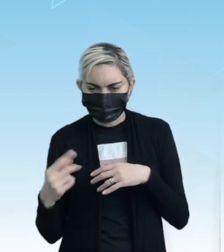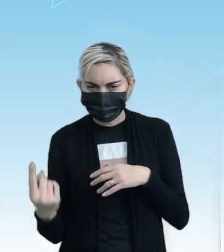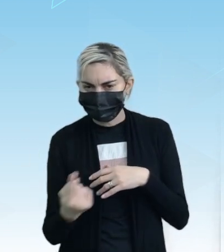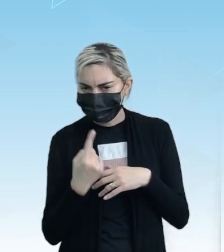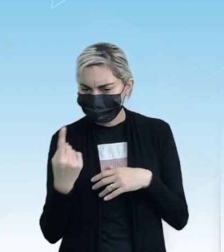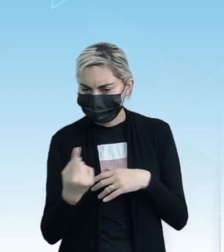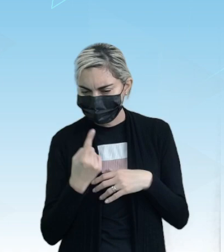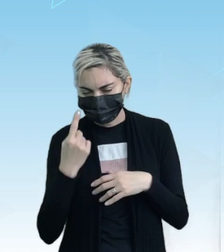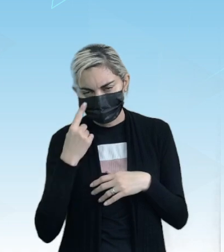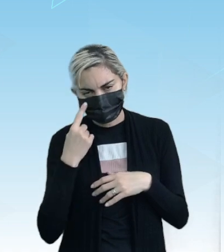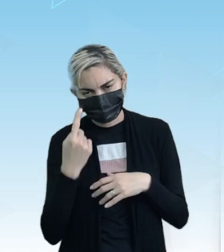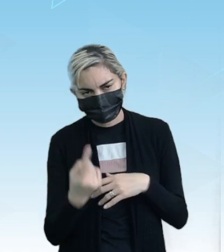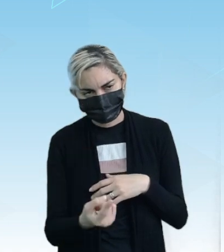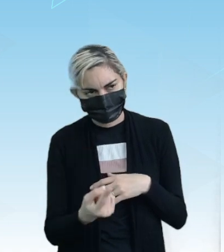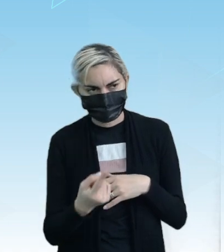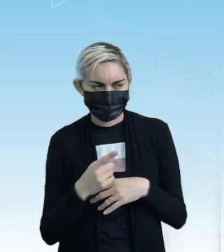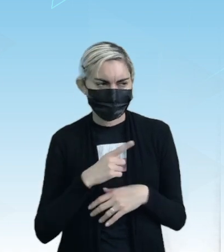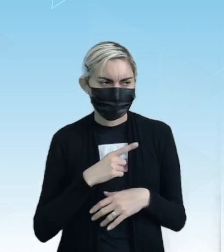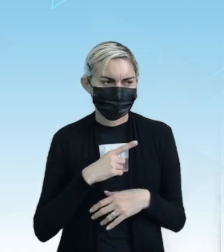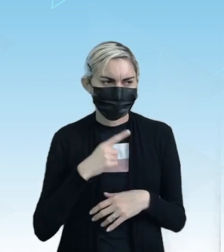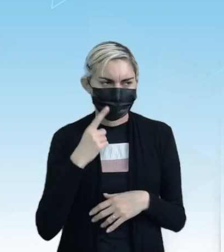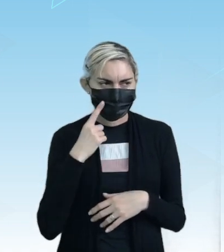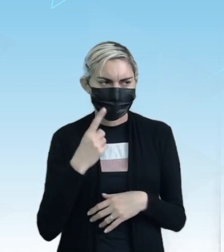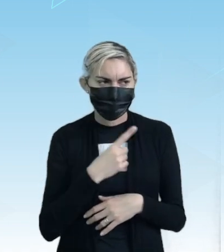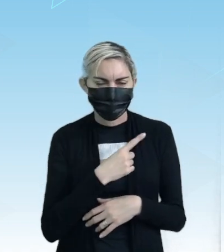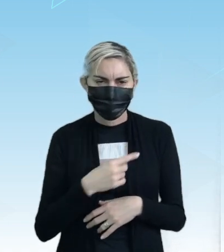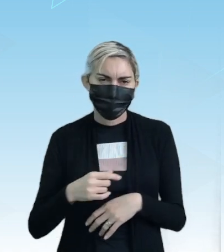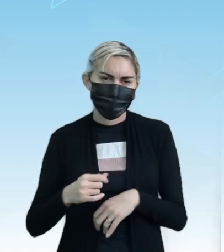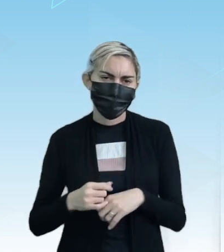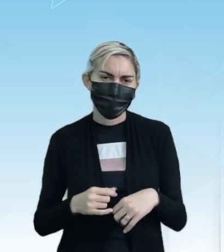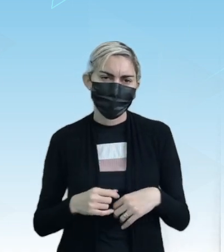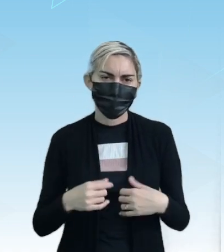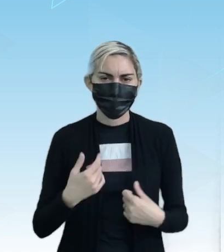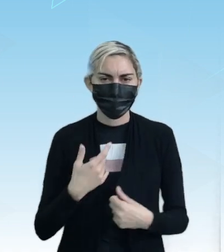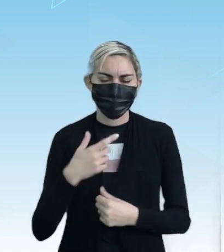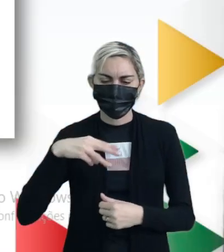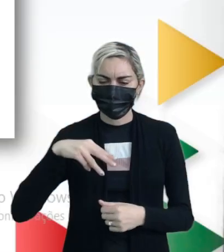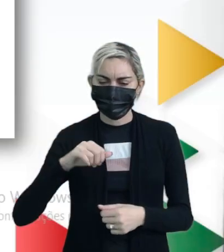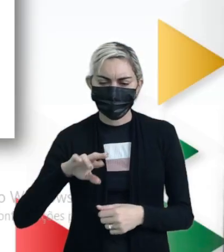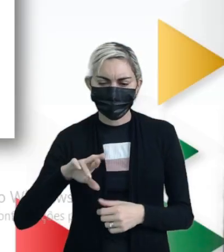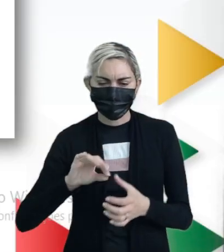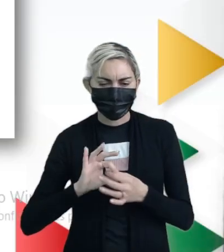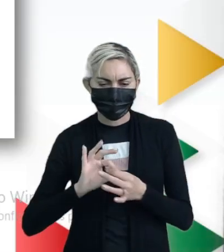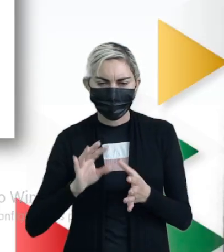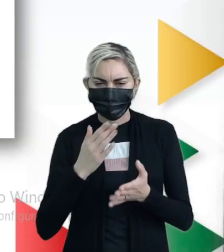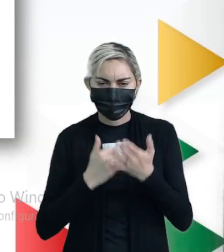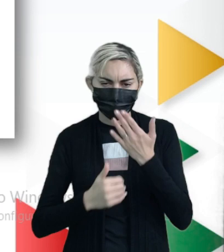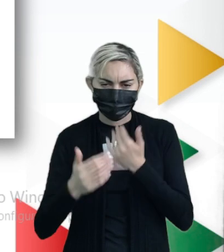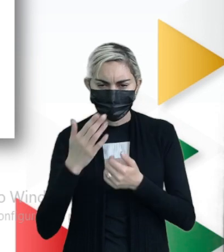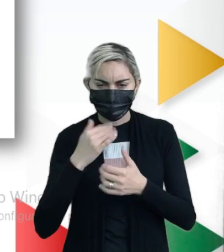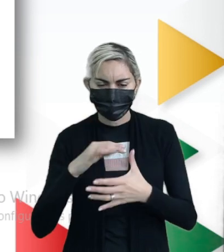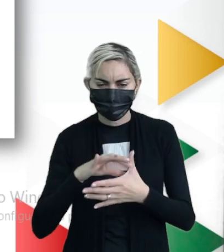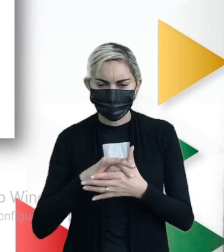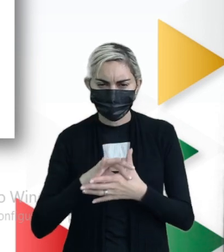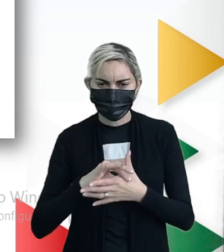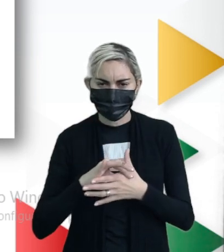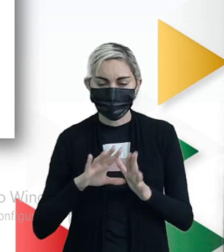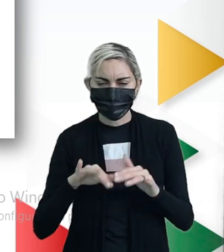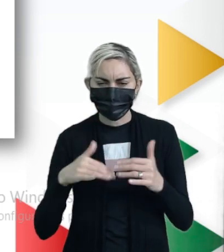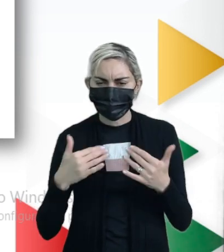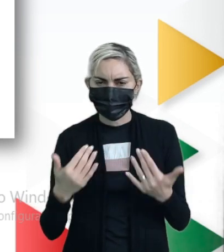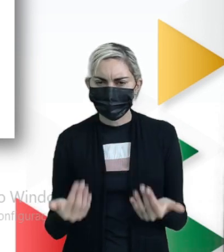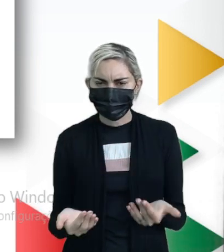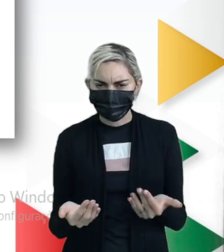individual. Vamos ver. Olhem só, mais um exercício. Maria deixou de comer carnes. Qual seria